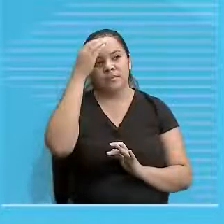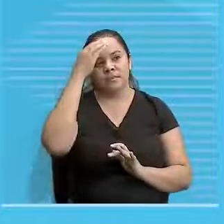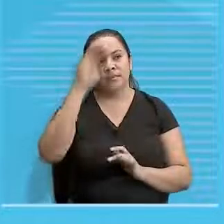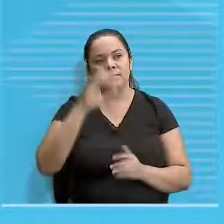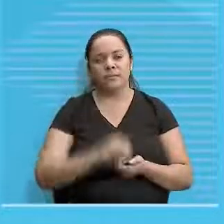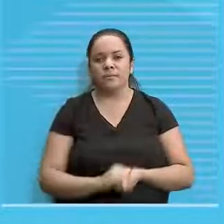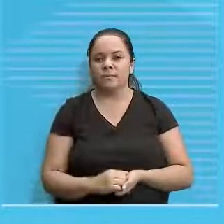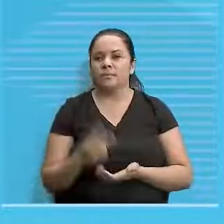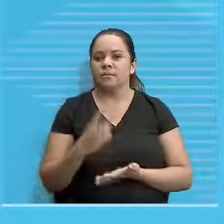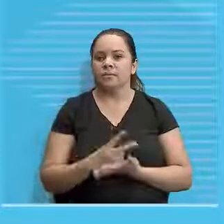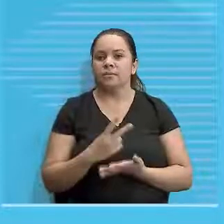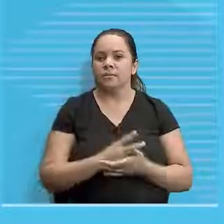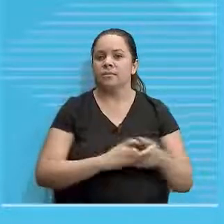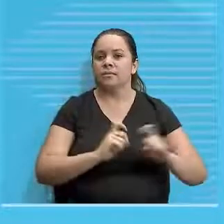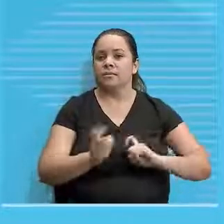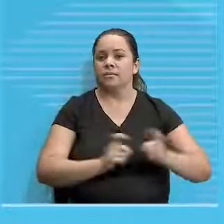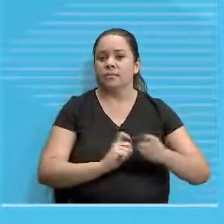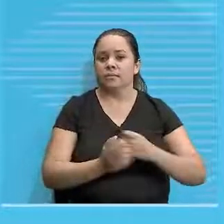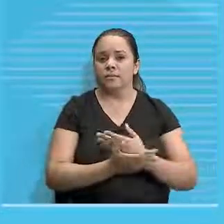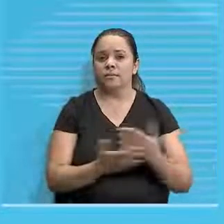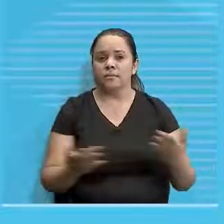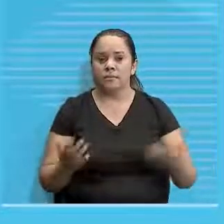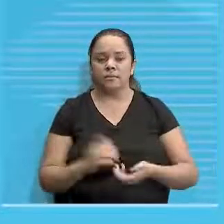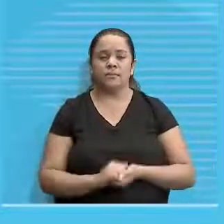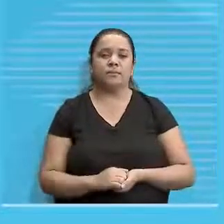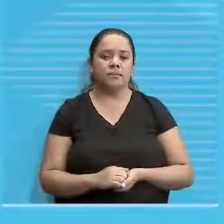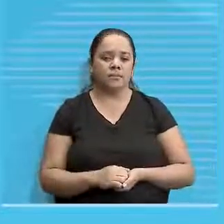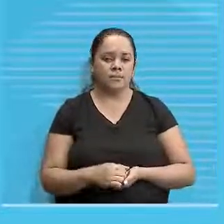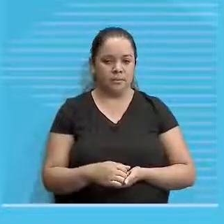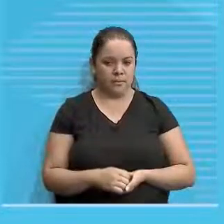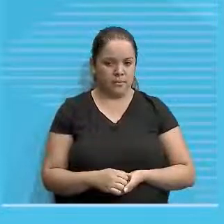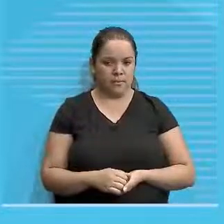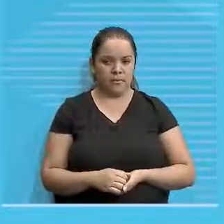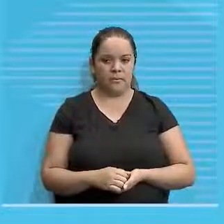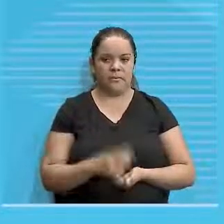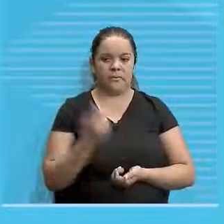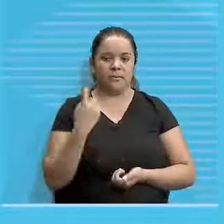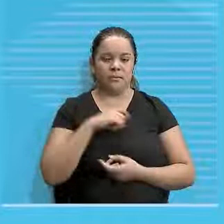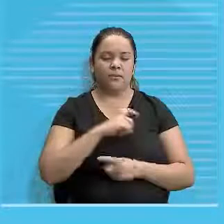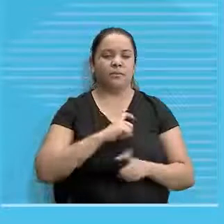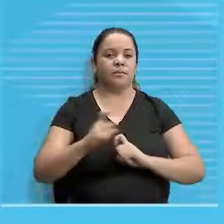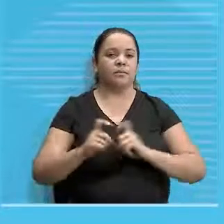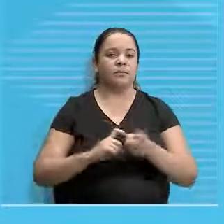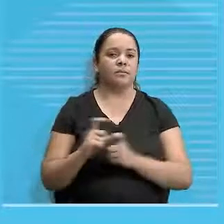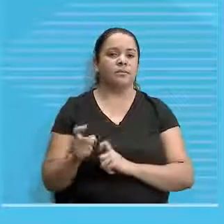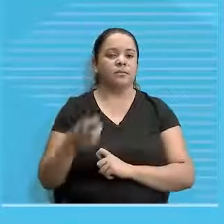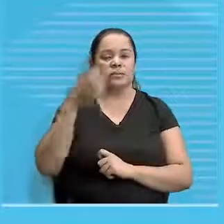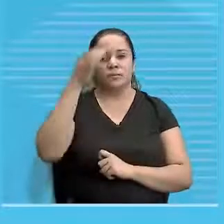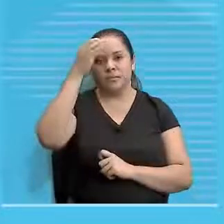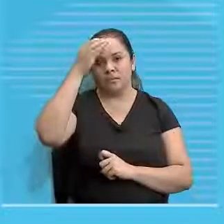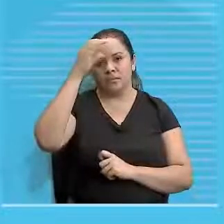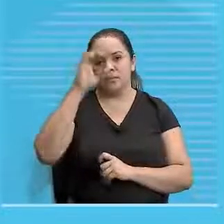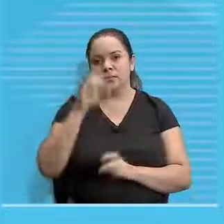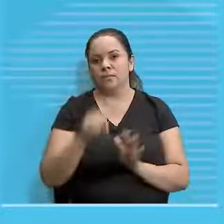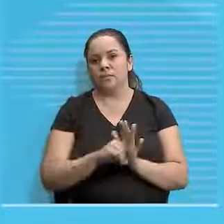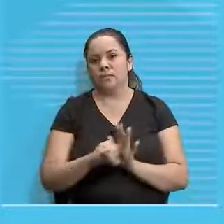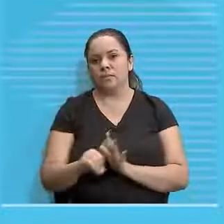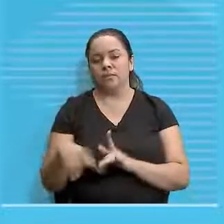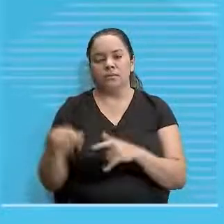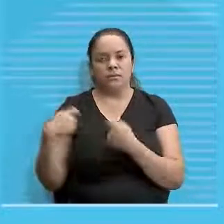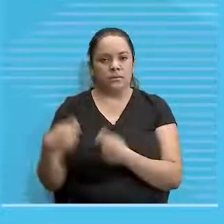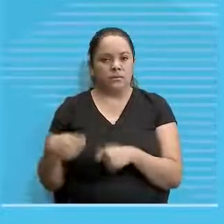vou discutir com vocês aqui, né, nós discutimos sobre cultura e sobre identidade, a gente tem que